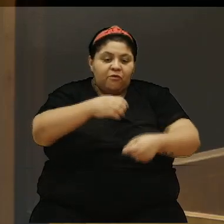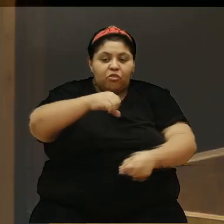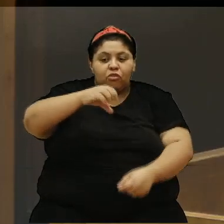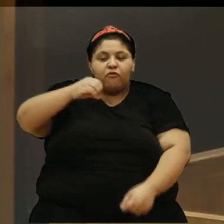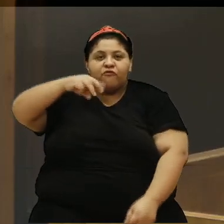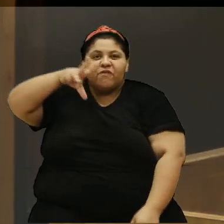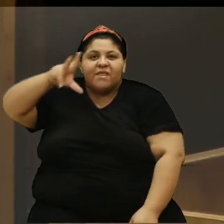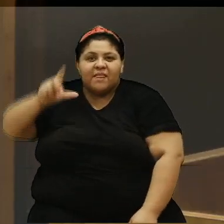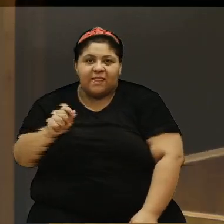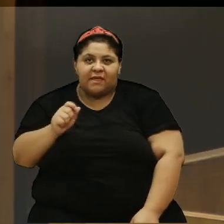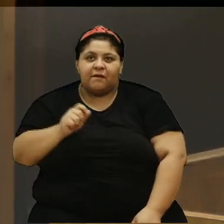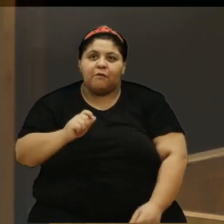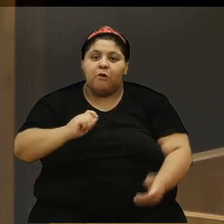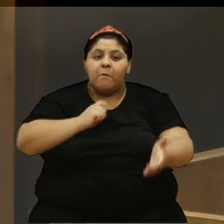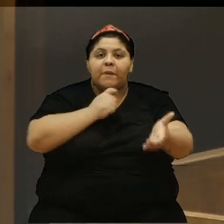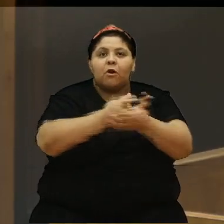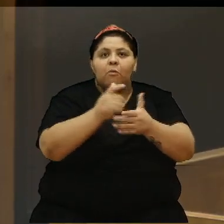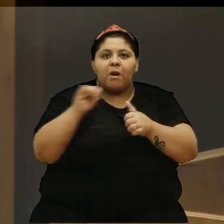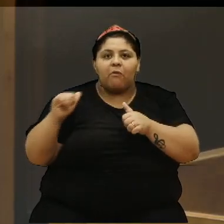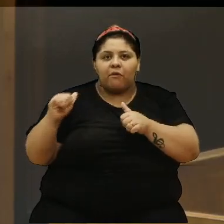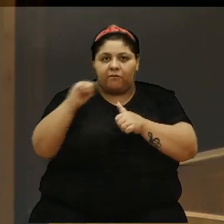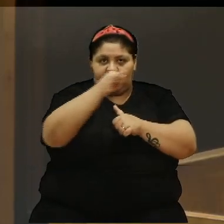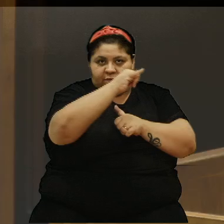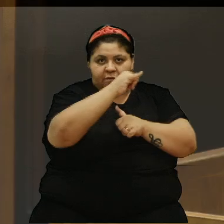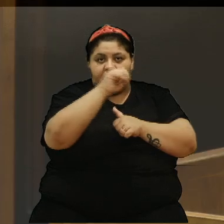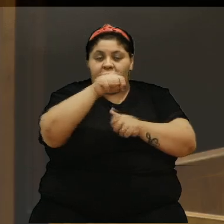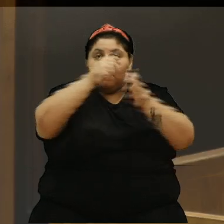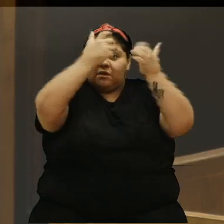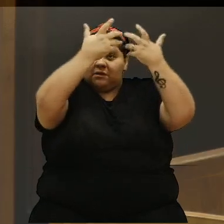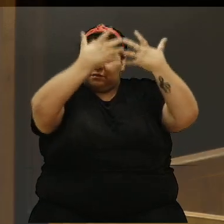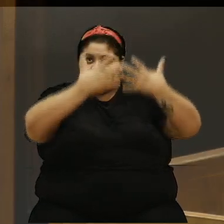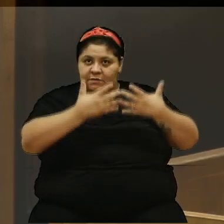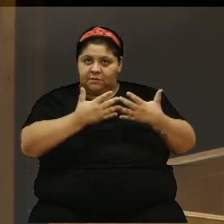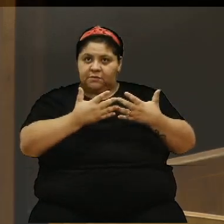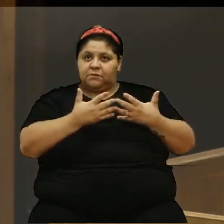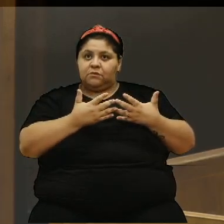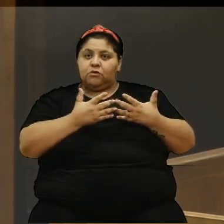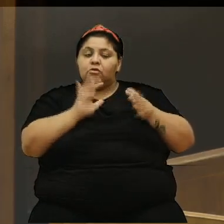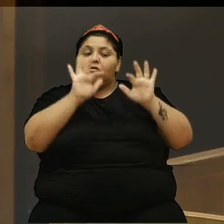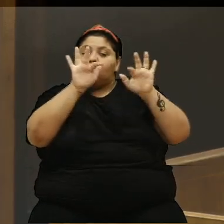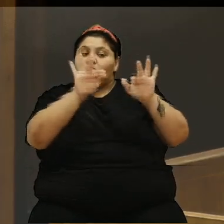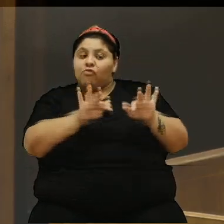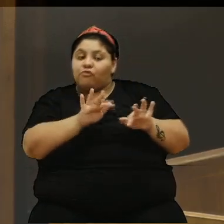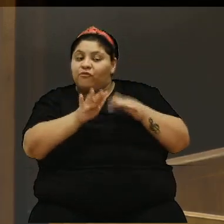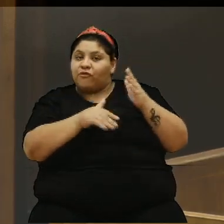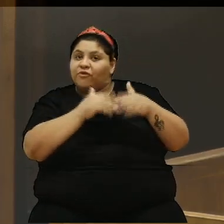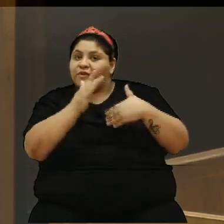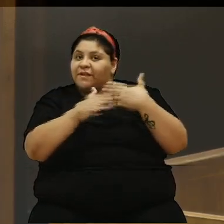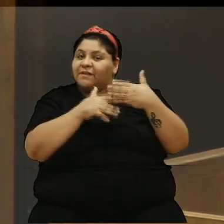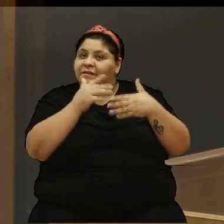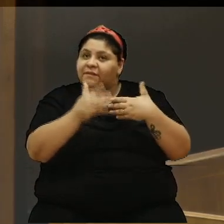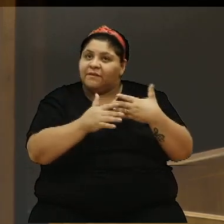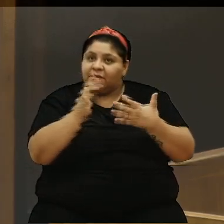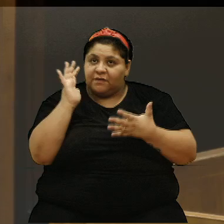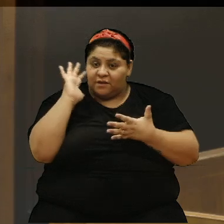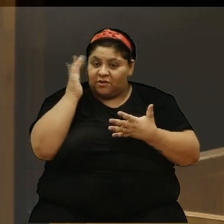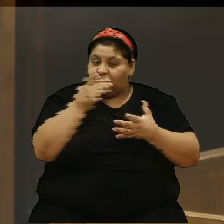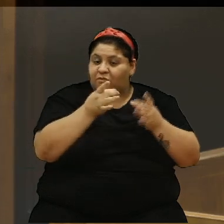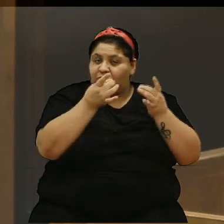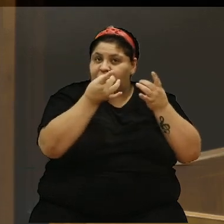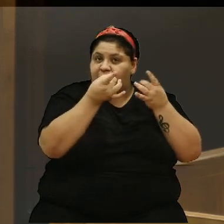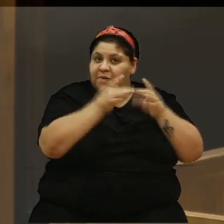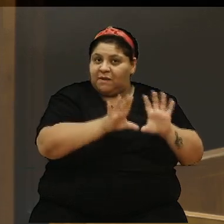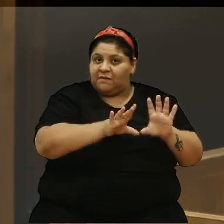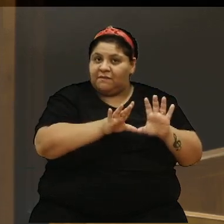milhões para adquirir um jatinho. E a justificativa que ele utilizou no final do processo, quando ele resolveu desistir,